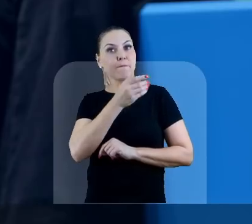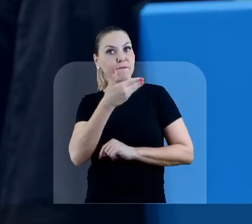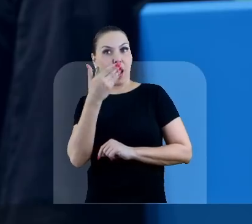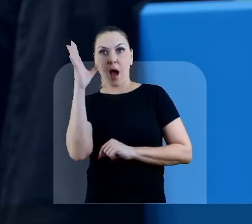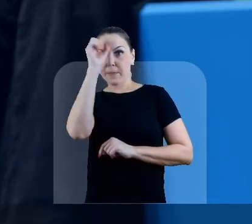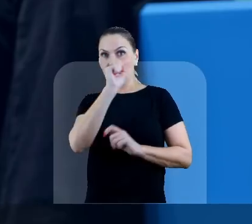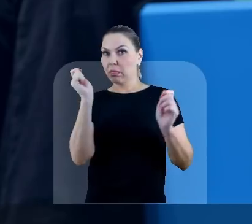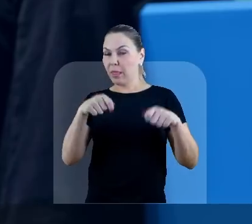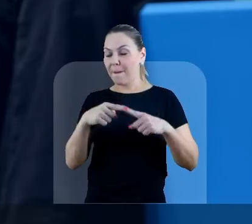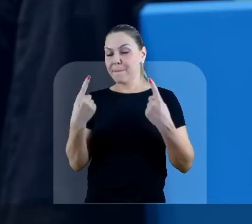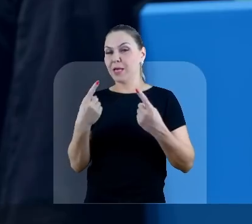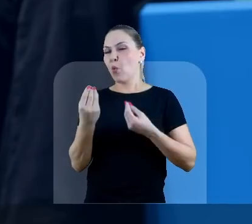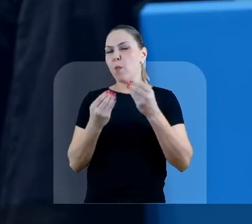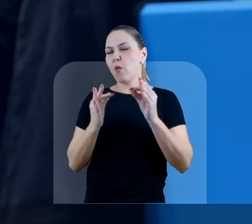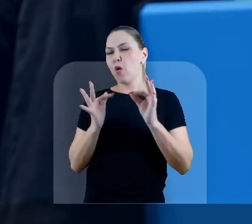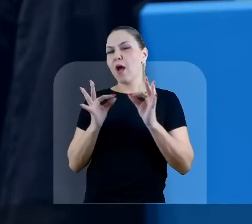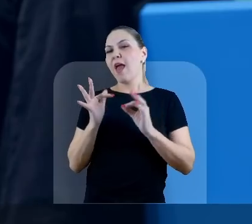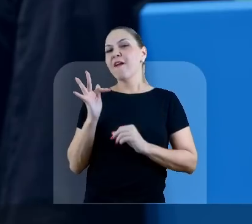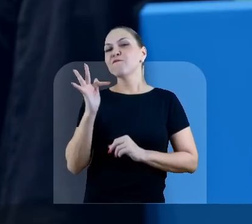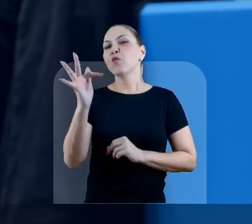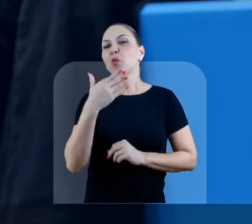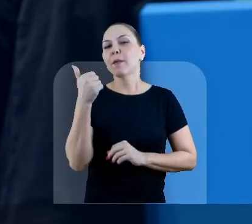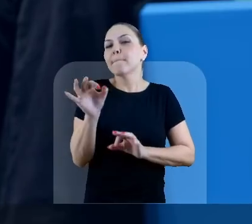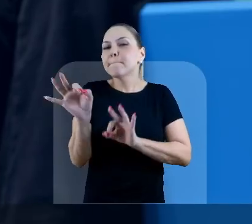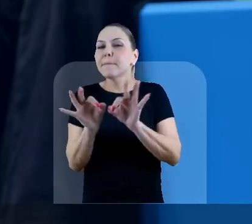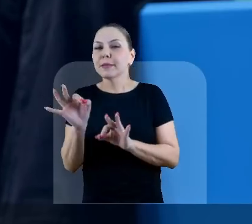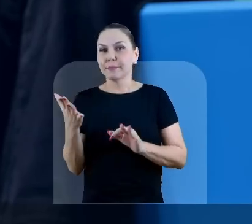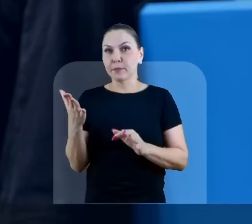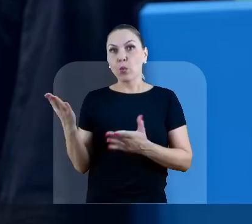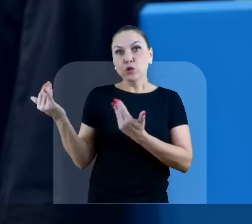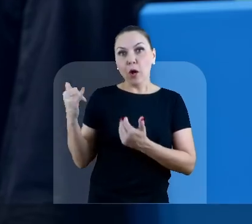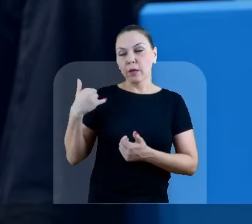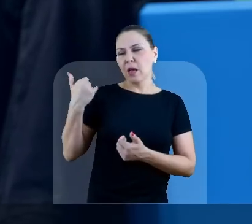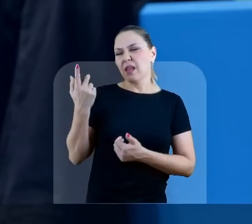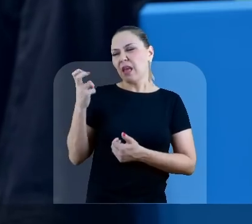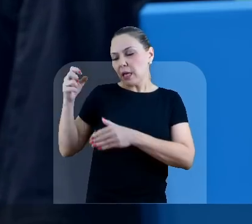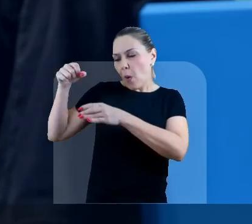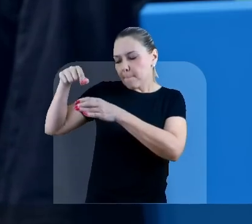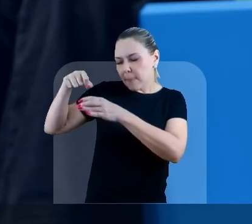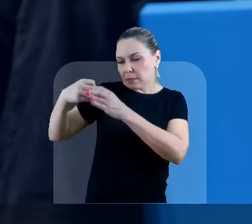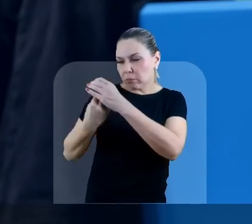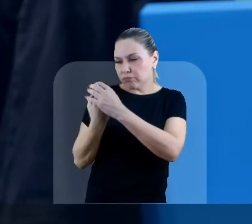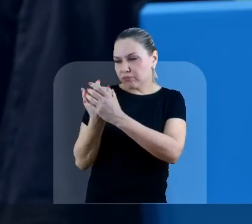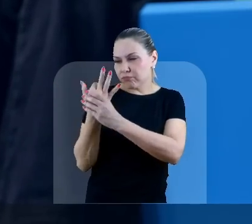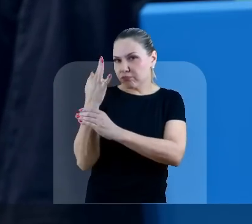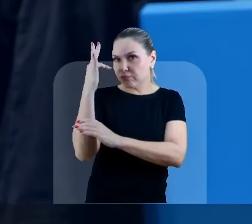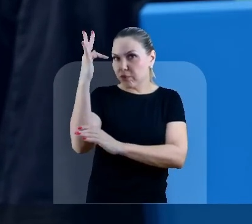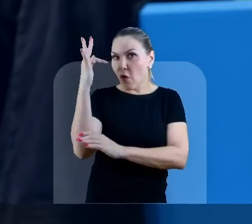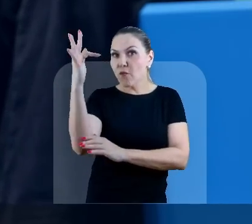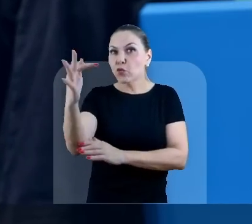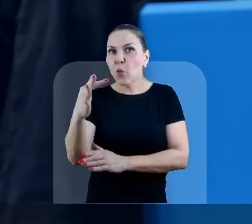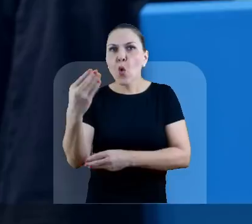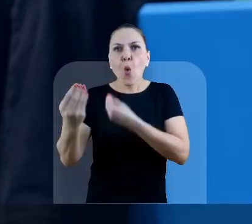futuro. E o que um jovem planta até seus 15, 16 anos de idade, vai representar se no futuro, se a tua vida, ao longo da tua